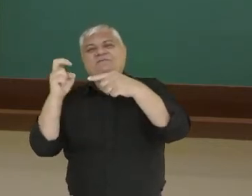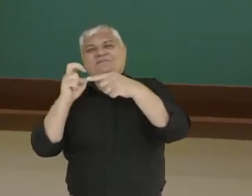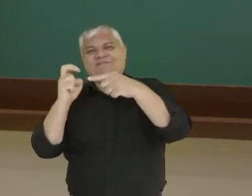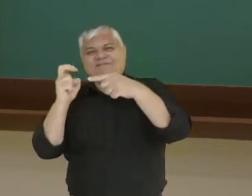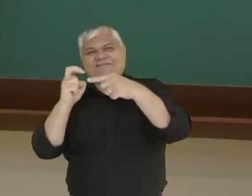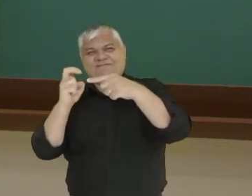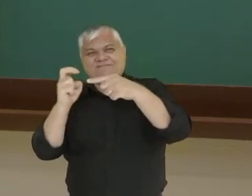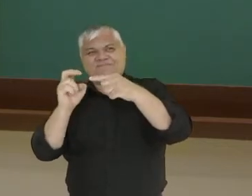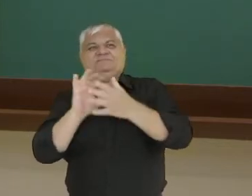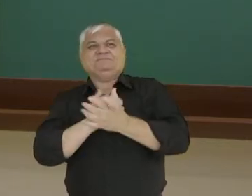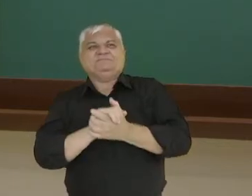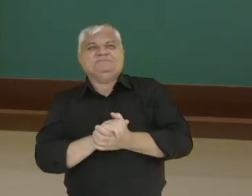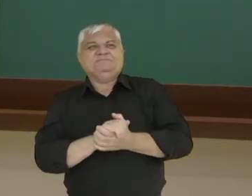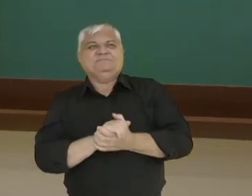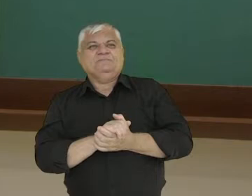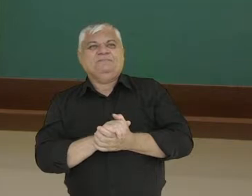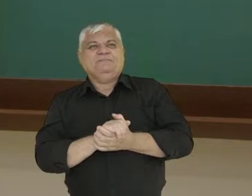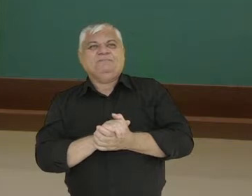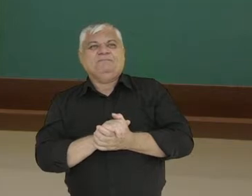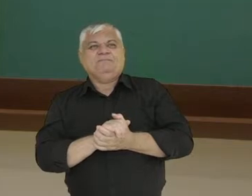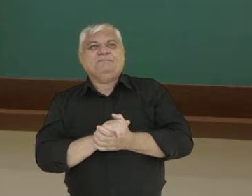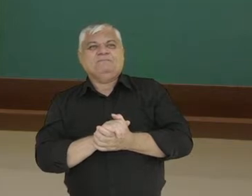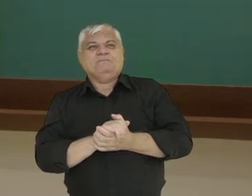então o resultado aqui é menos 5.